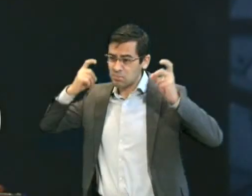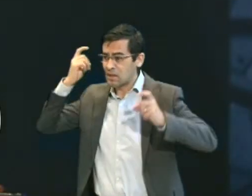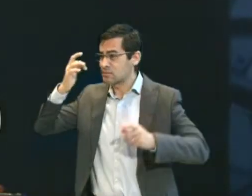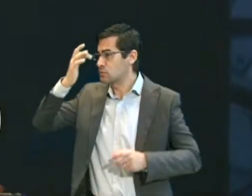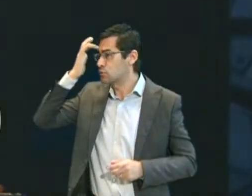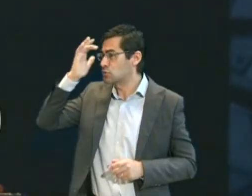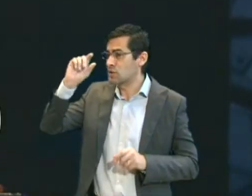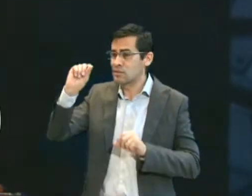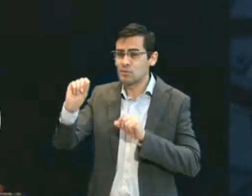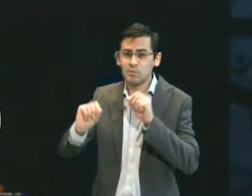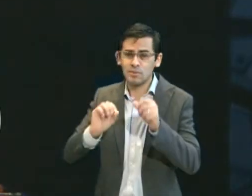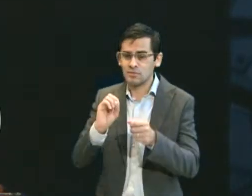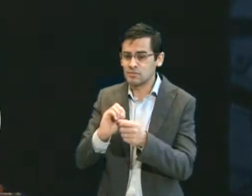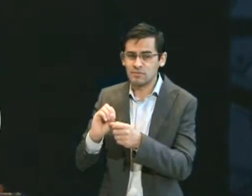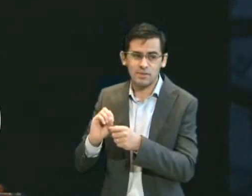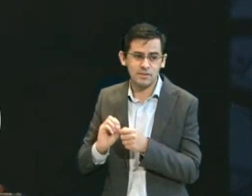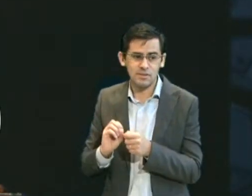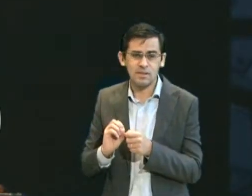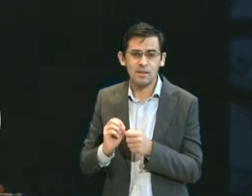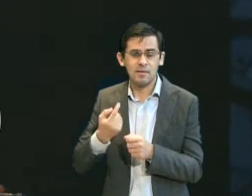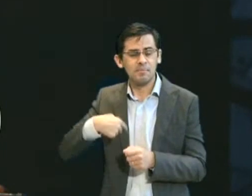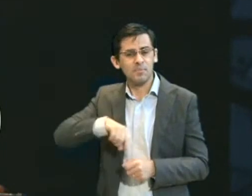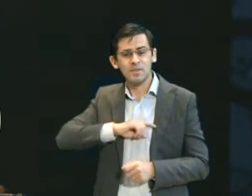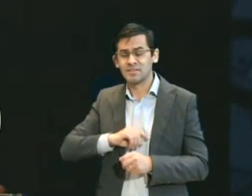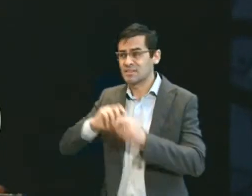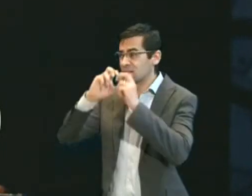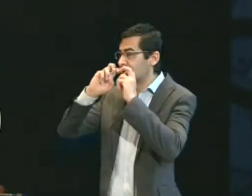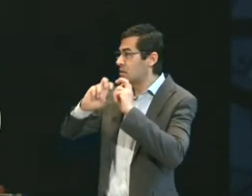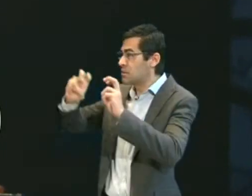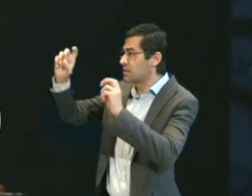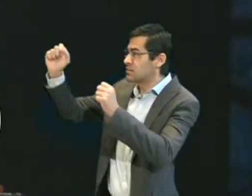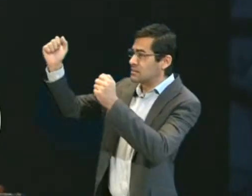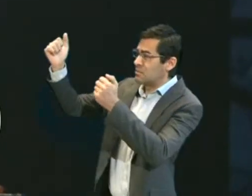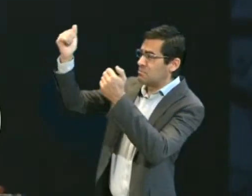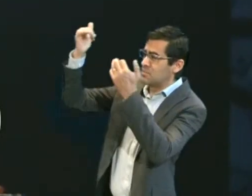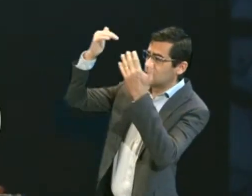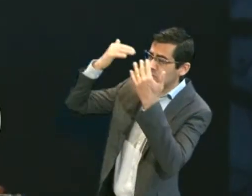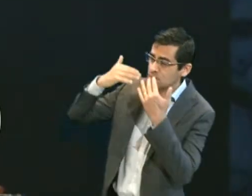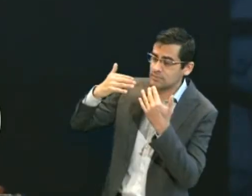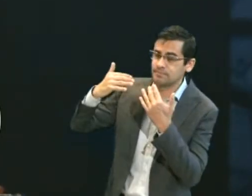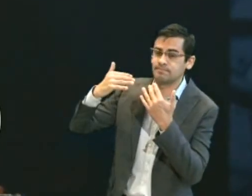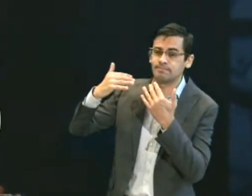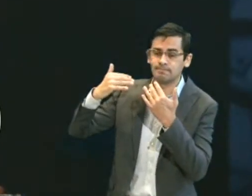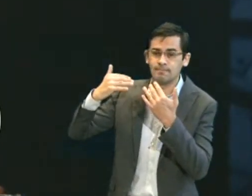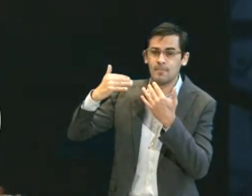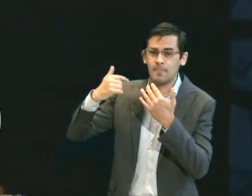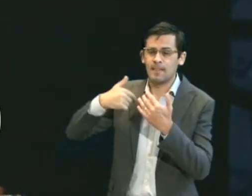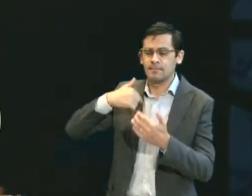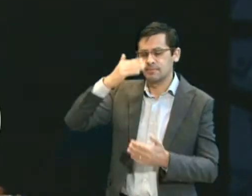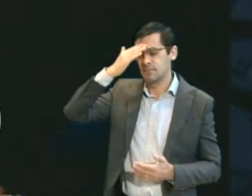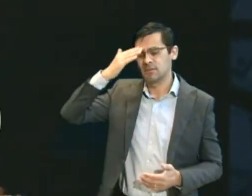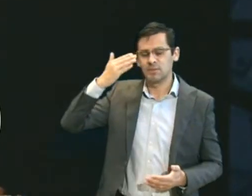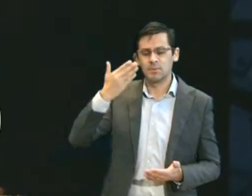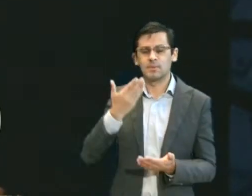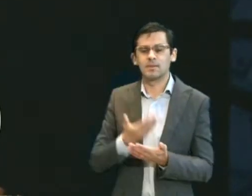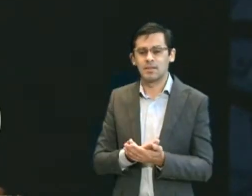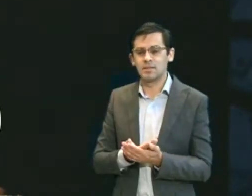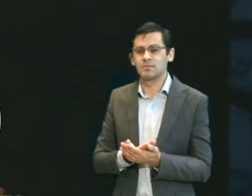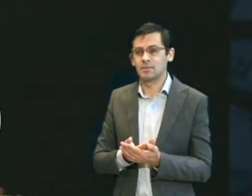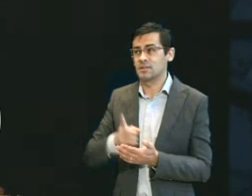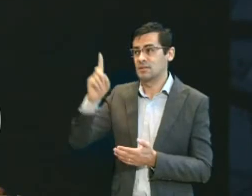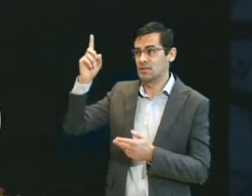ir. Nós vamos clamar uma bênção agora. E eu creio, ela vai